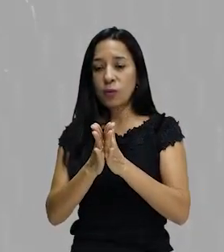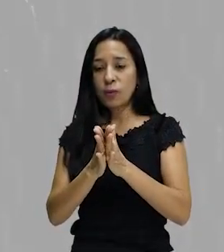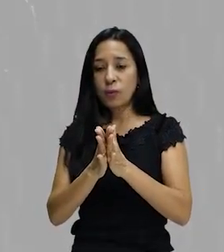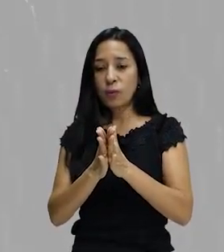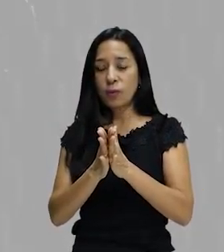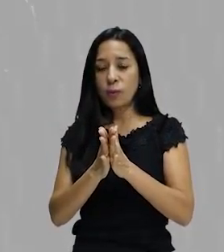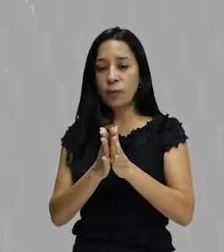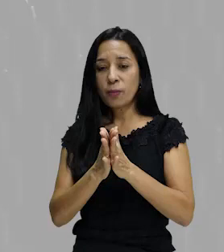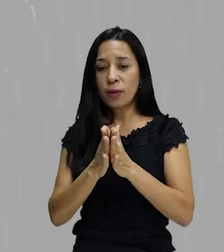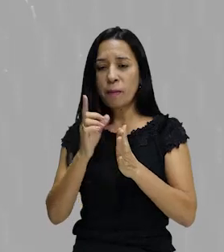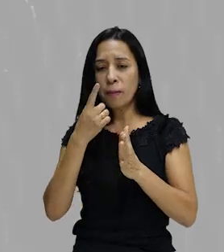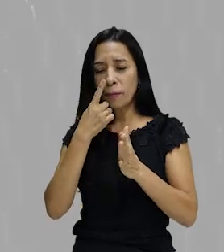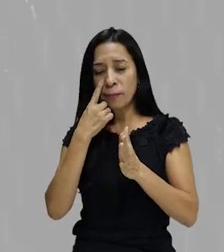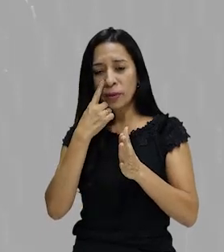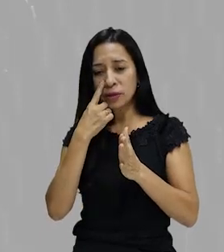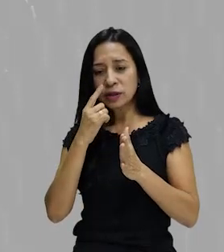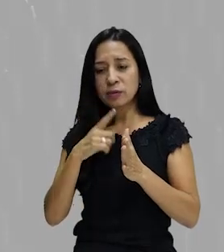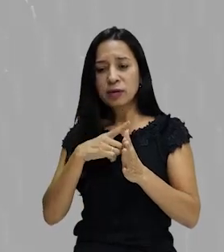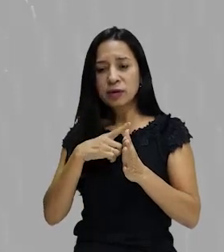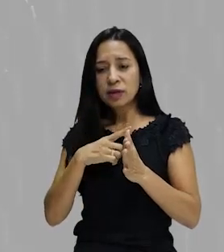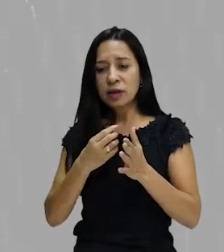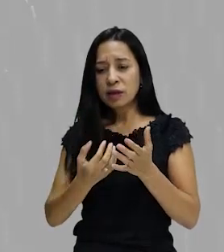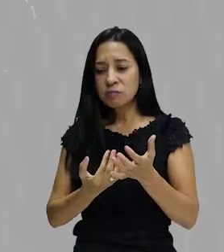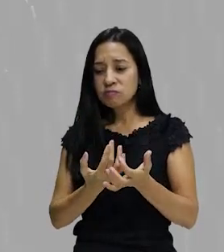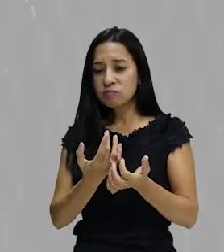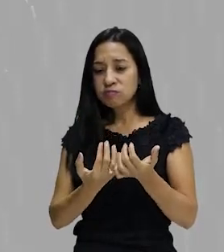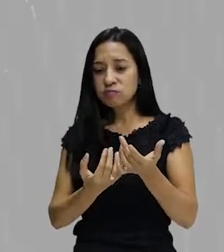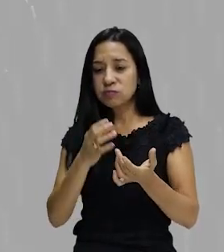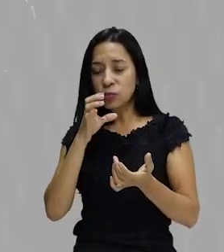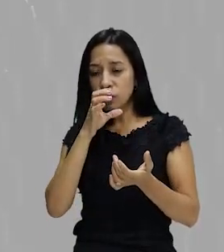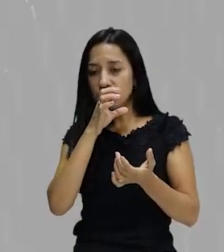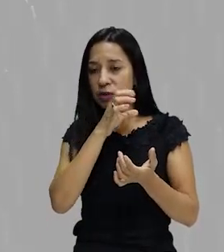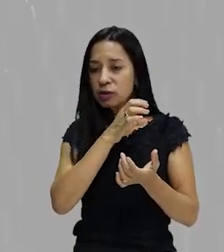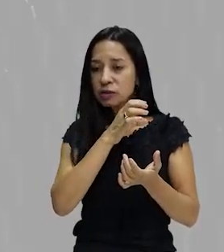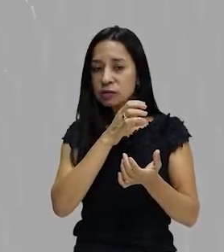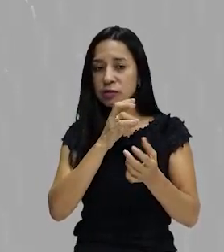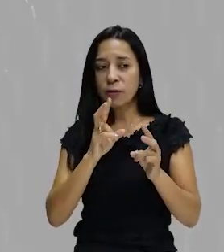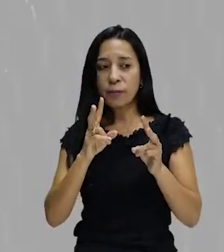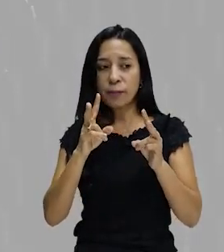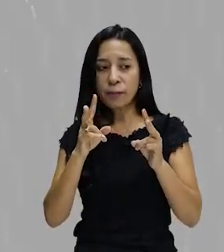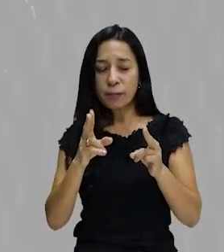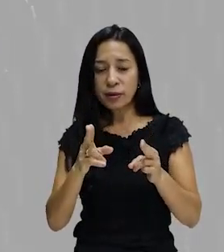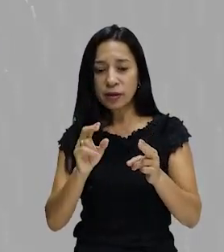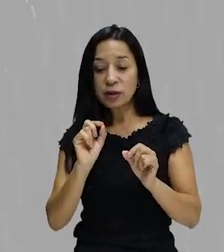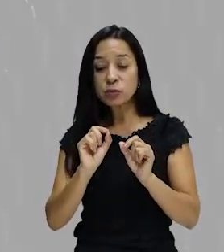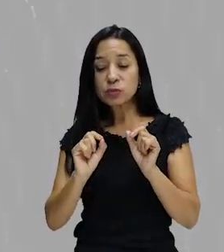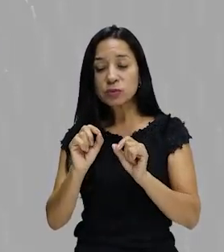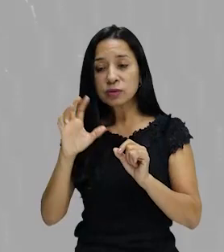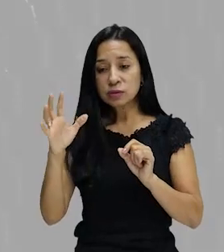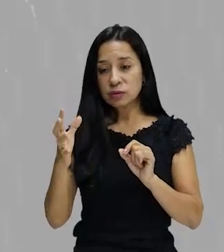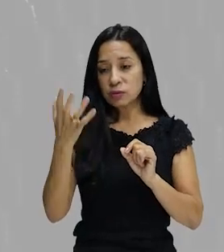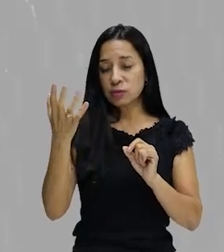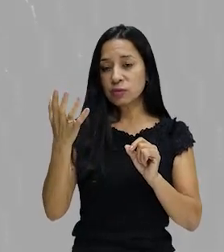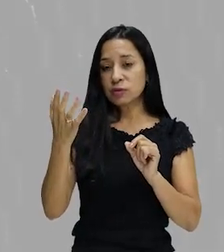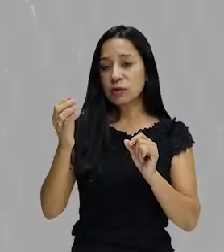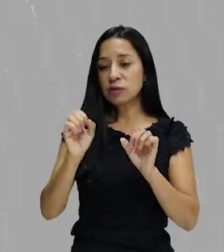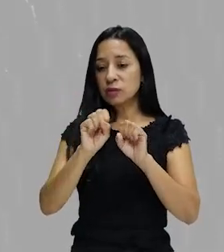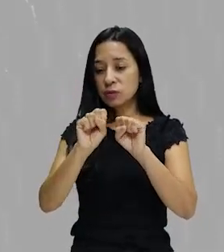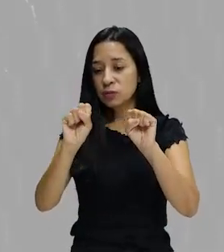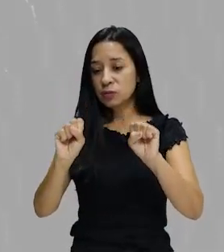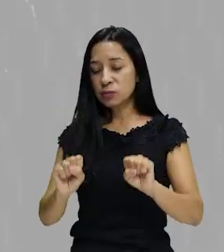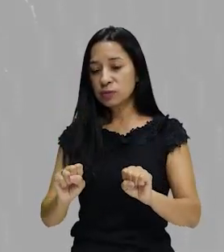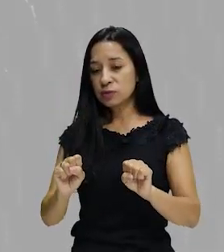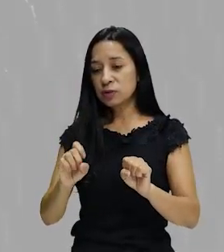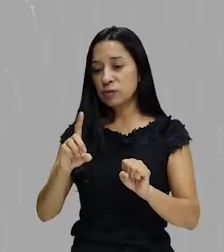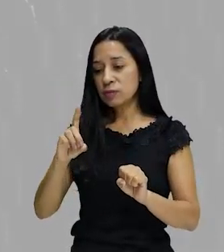que acontece o aquecimento. É algo semelhante ao que acontece lá com o sistema disco e partilha de